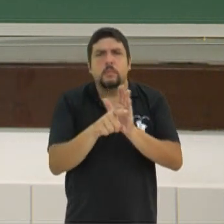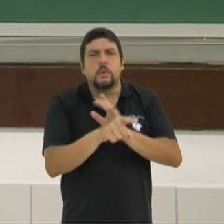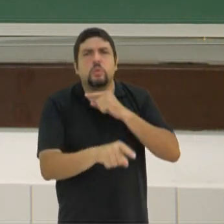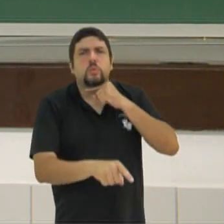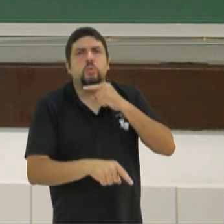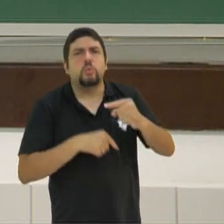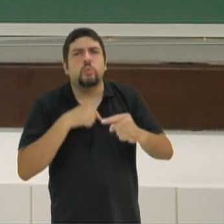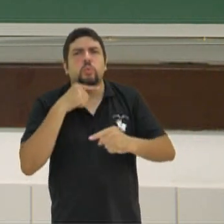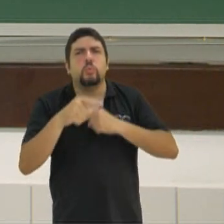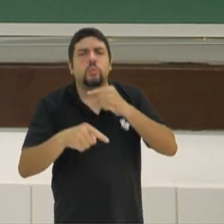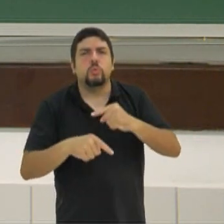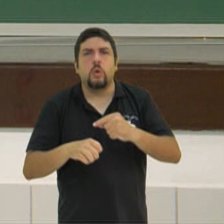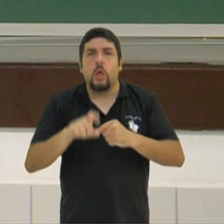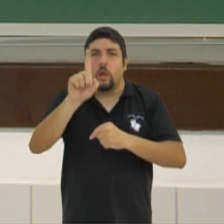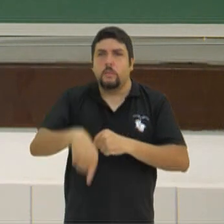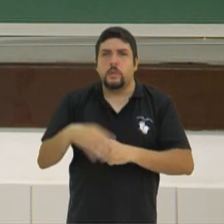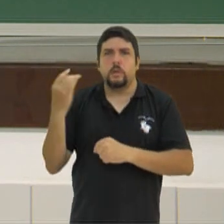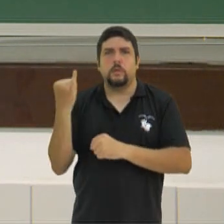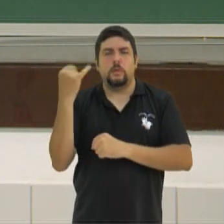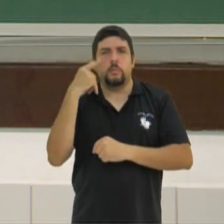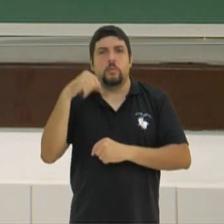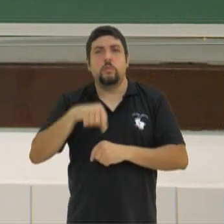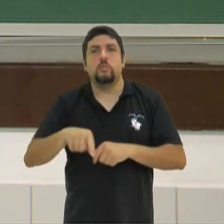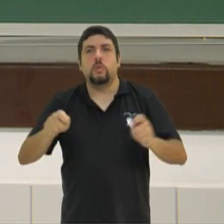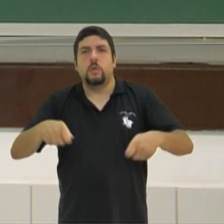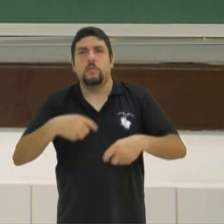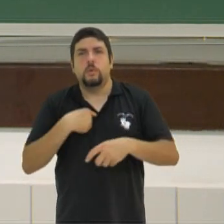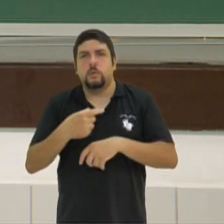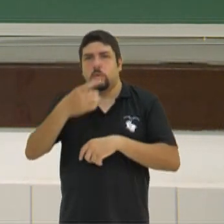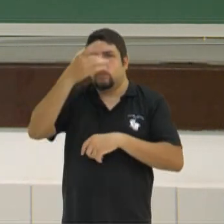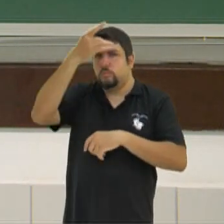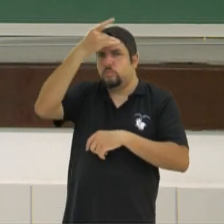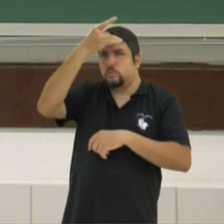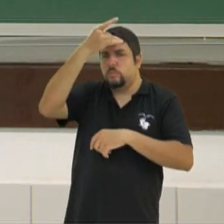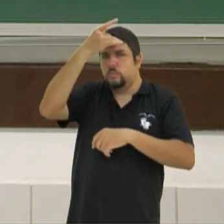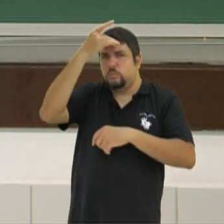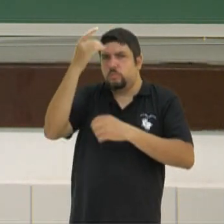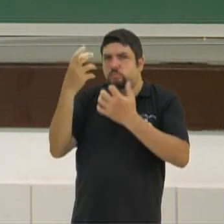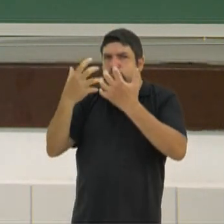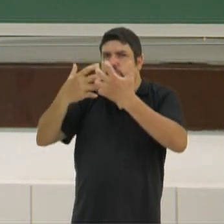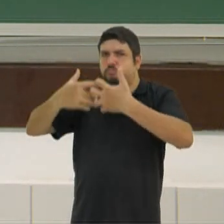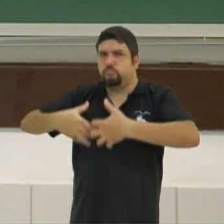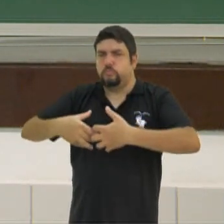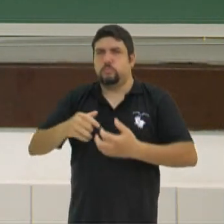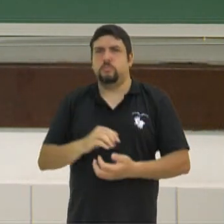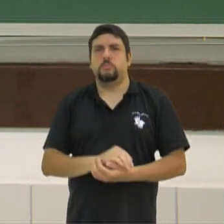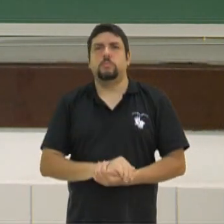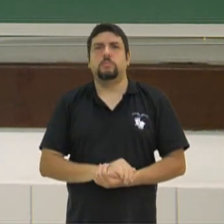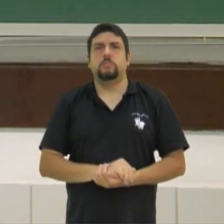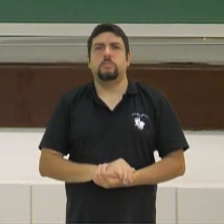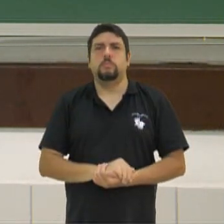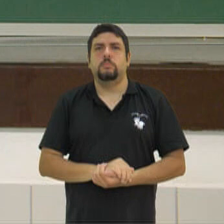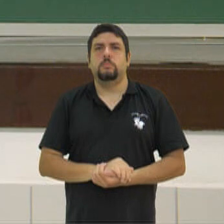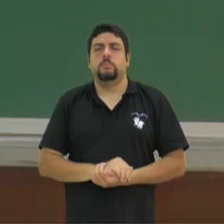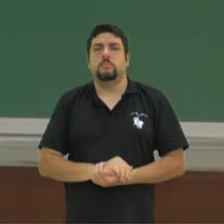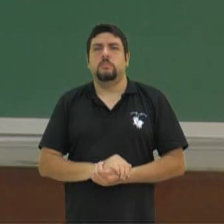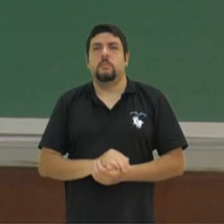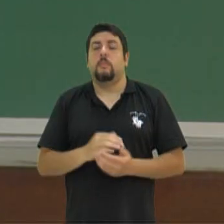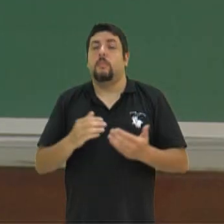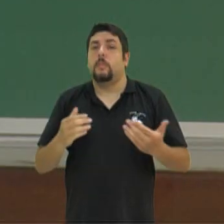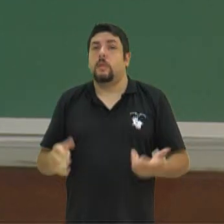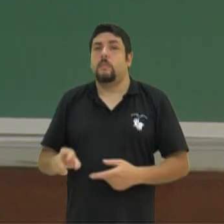uma temática crucial para a construção do seu pensamento. O racionalismo, então, que é a